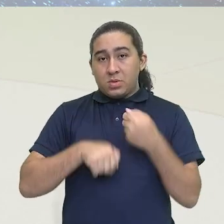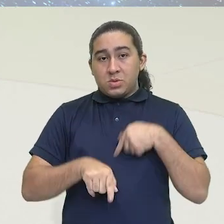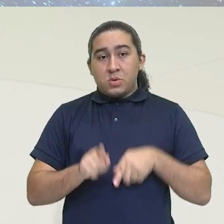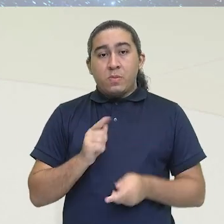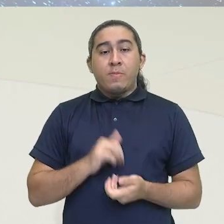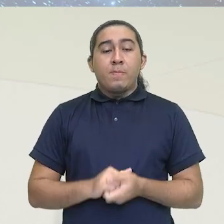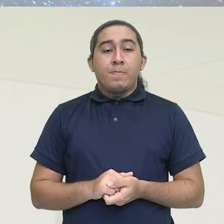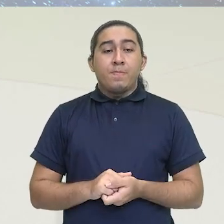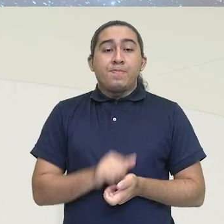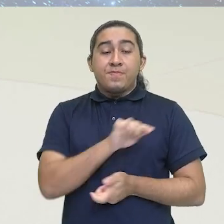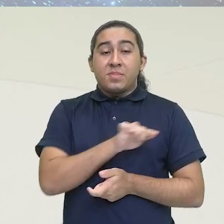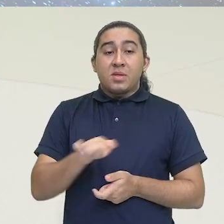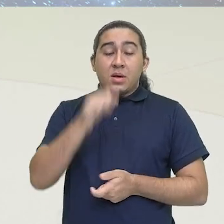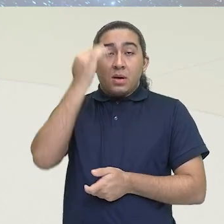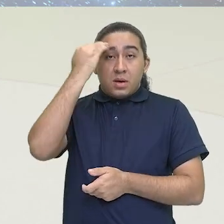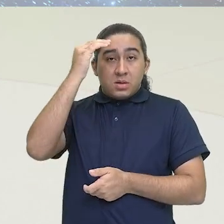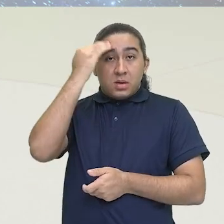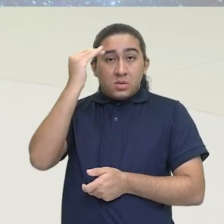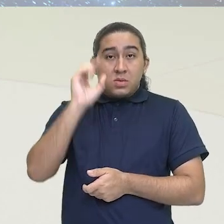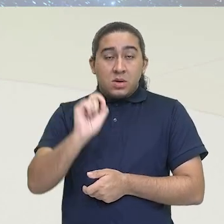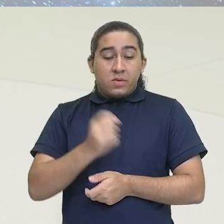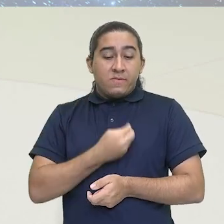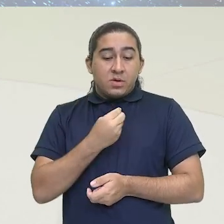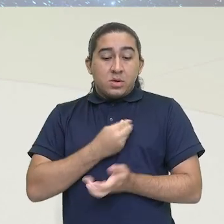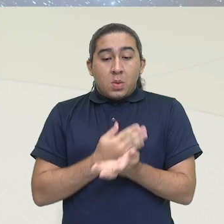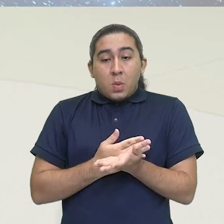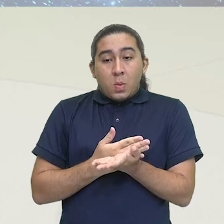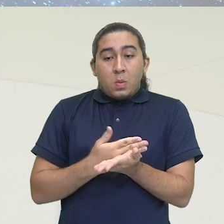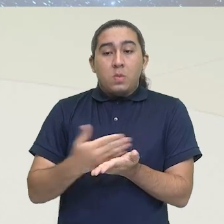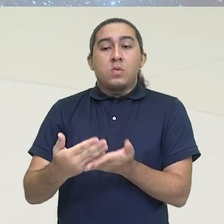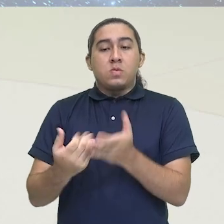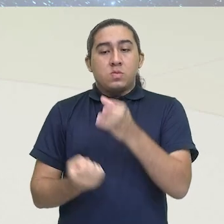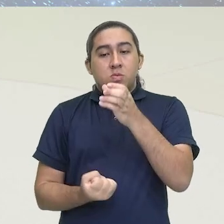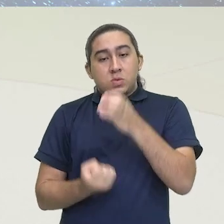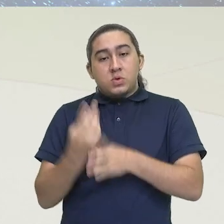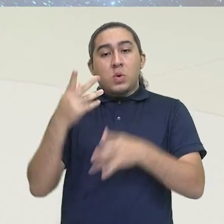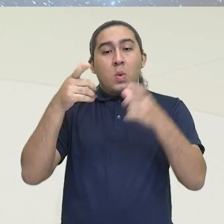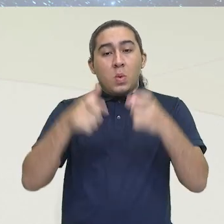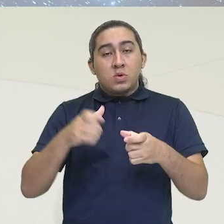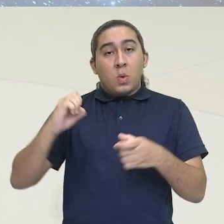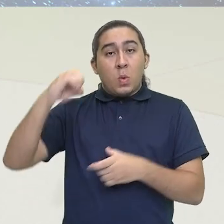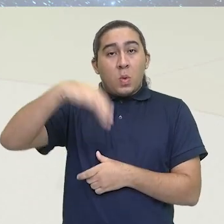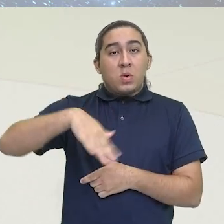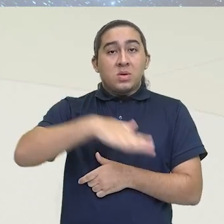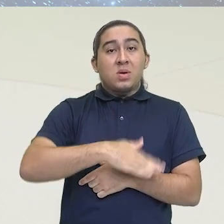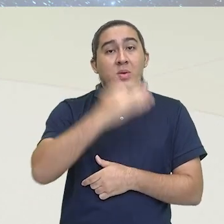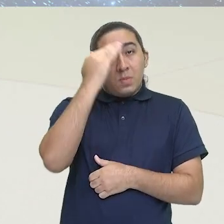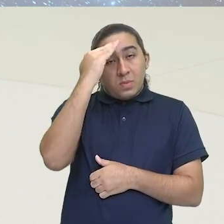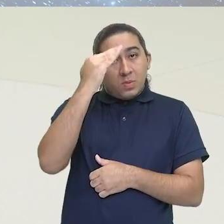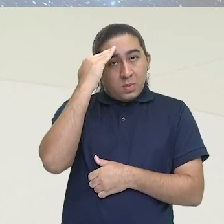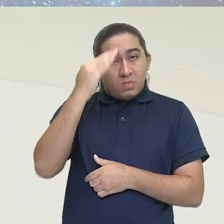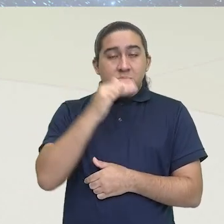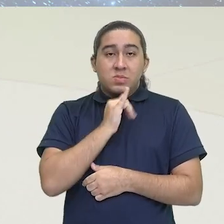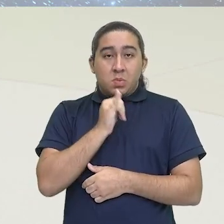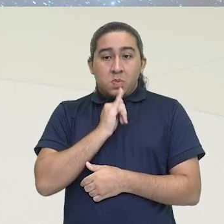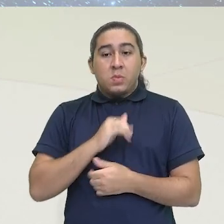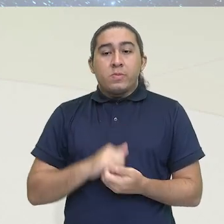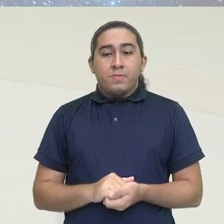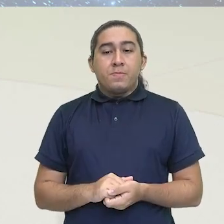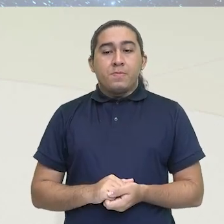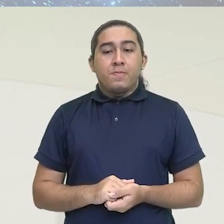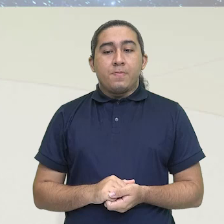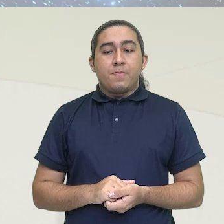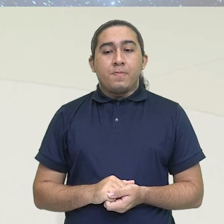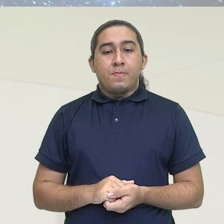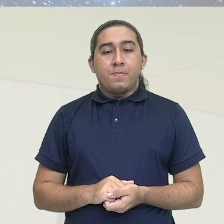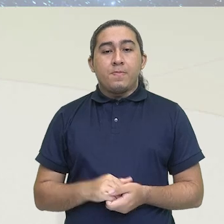eles entenderam que a vida começou a surgir em oceanos primitivos, por exemplo. E é